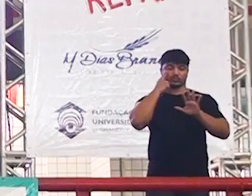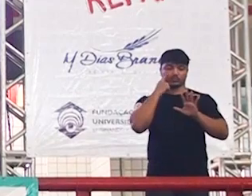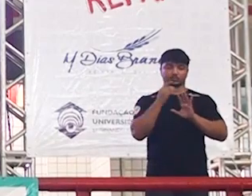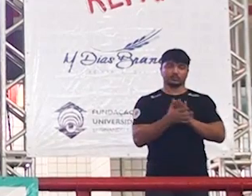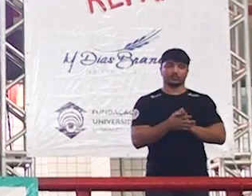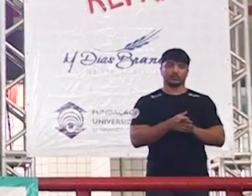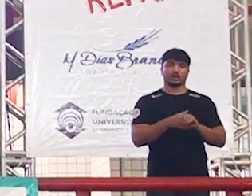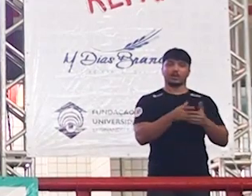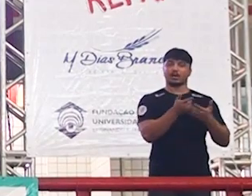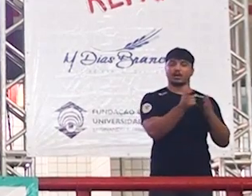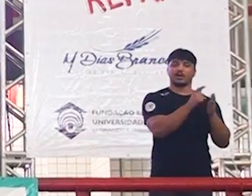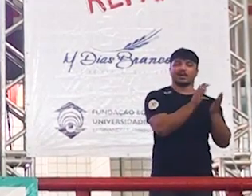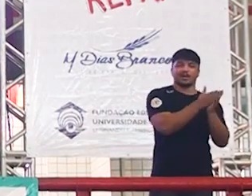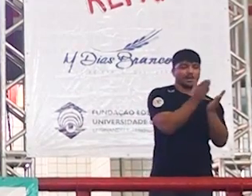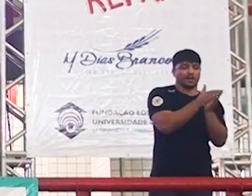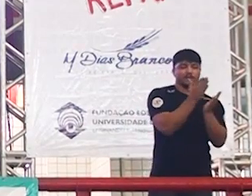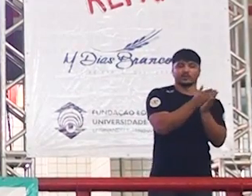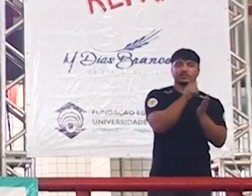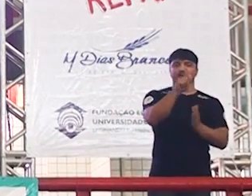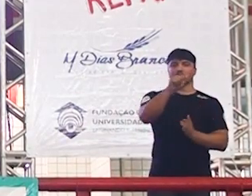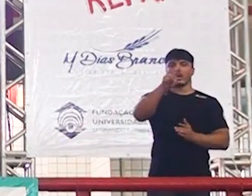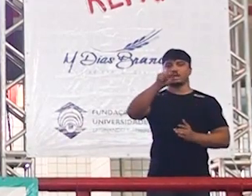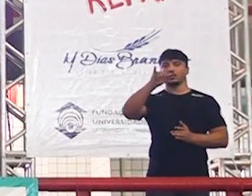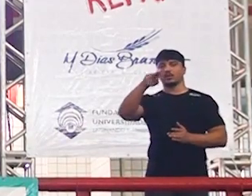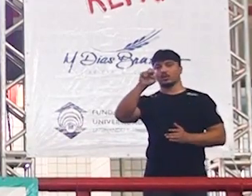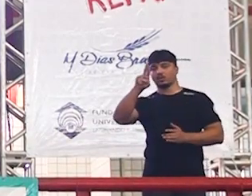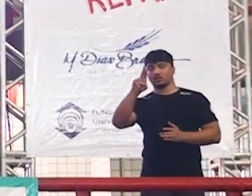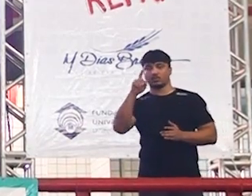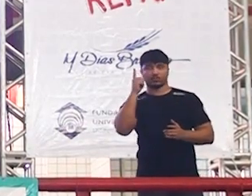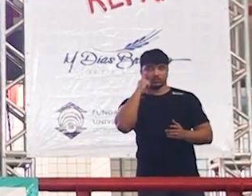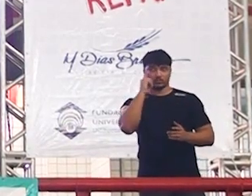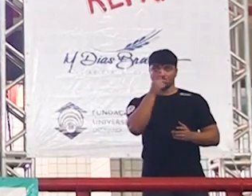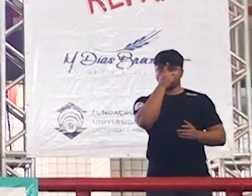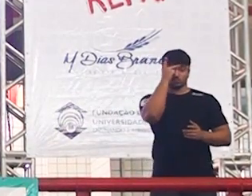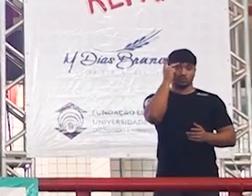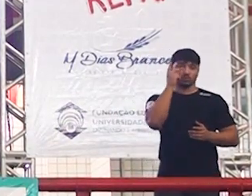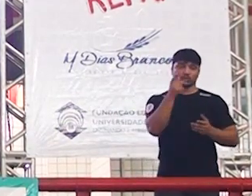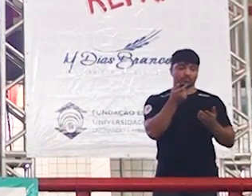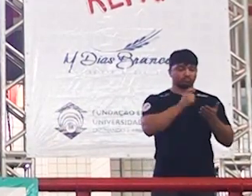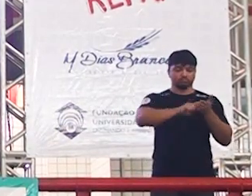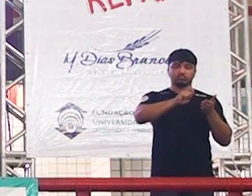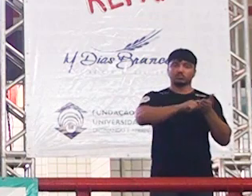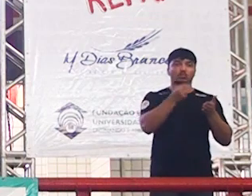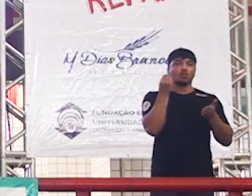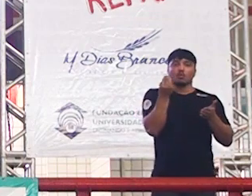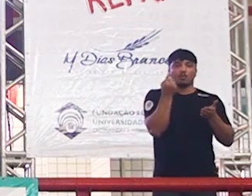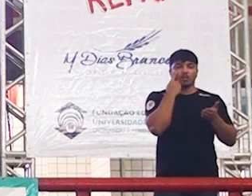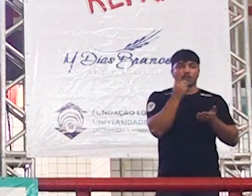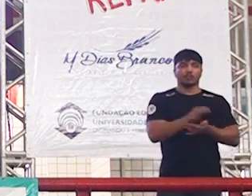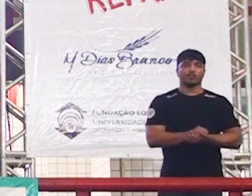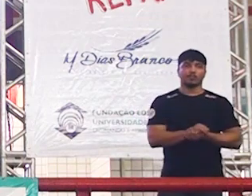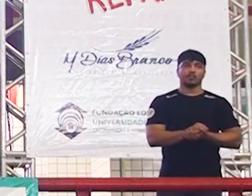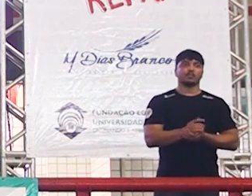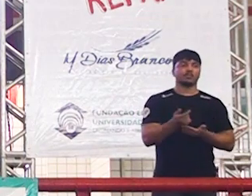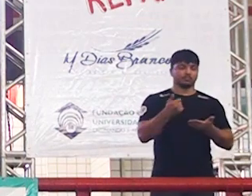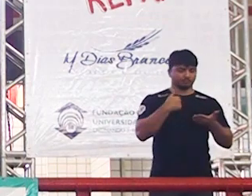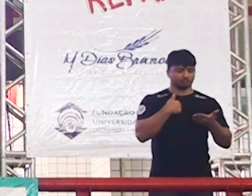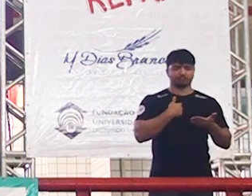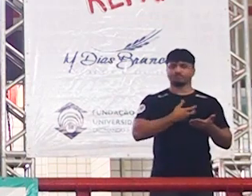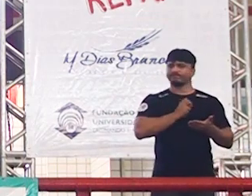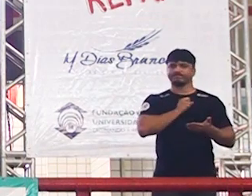A revista Galileu recebe a sessão de cartas e uma pessoa escreveu o seguinte: